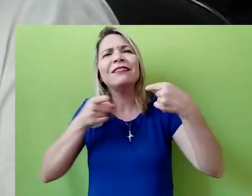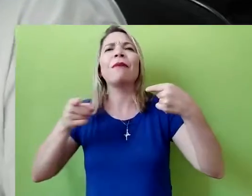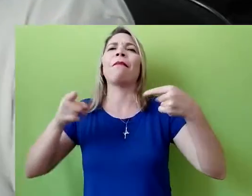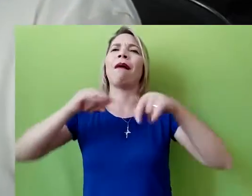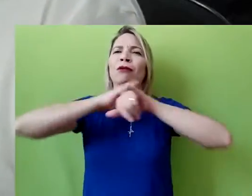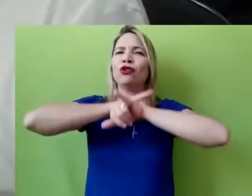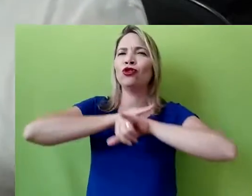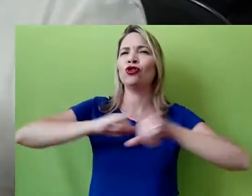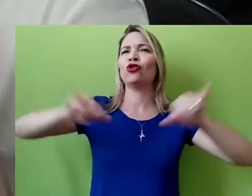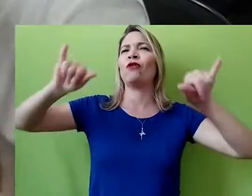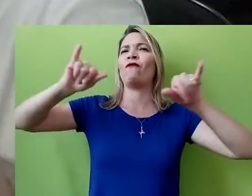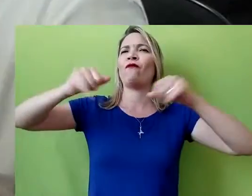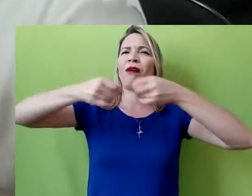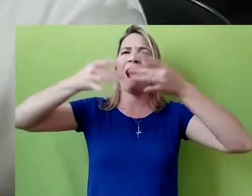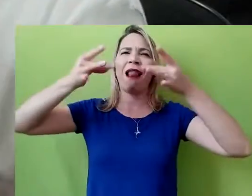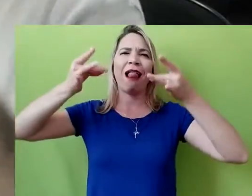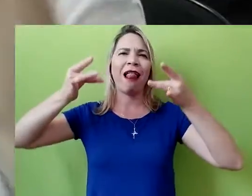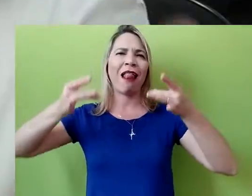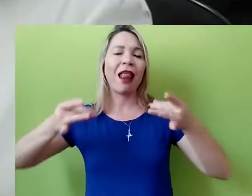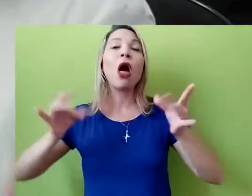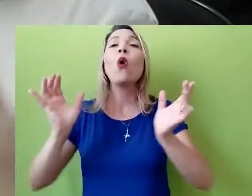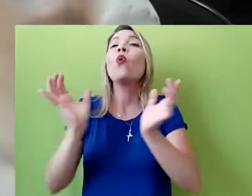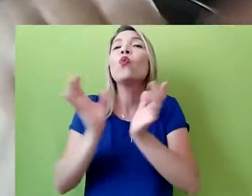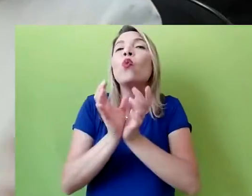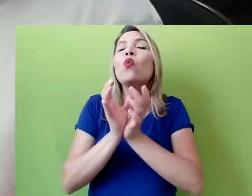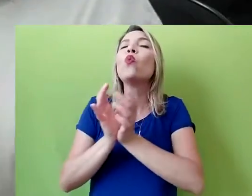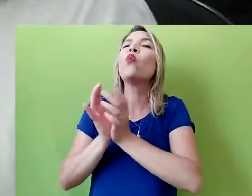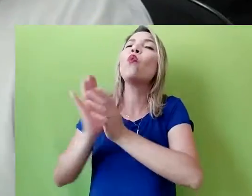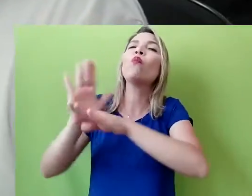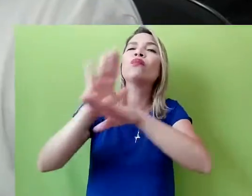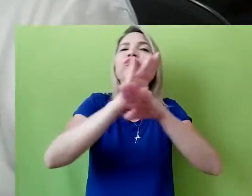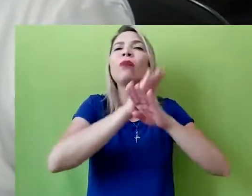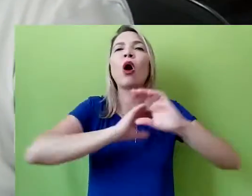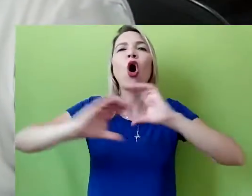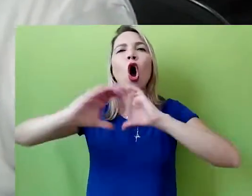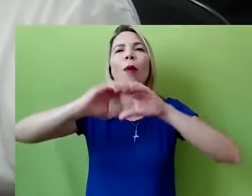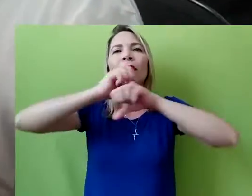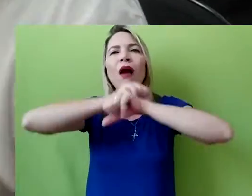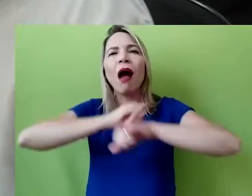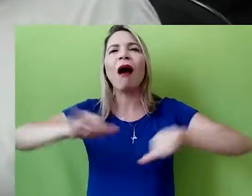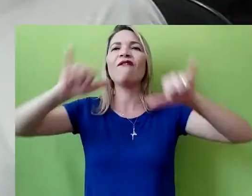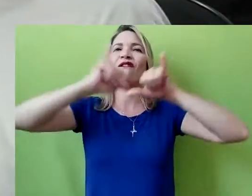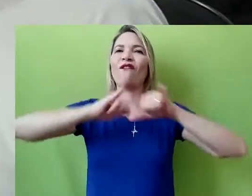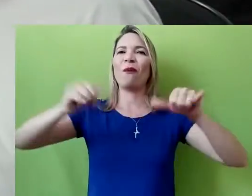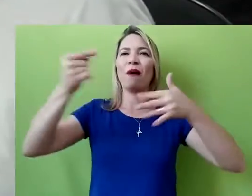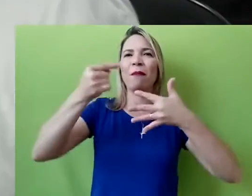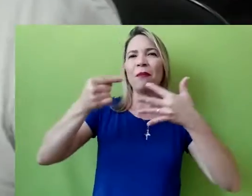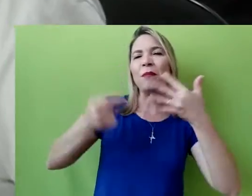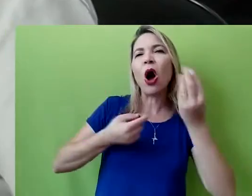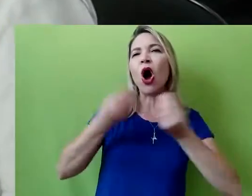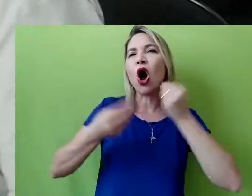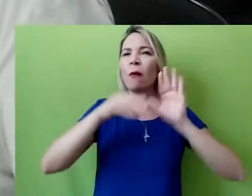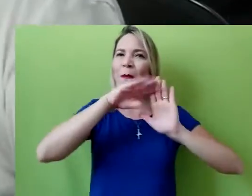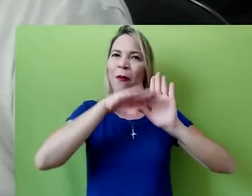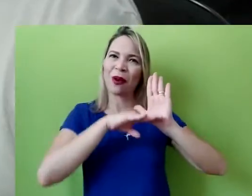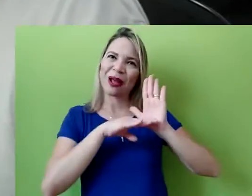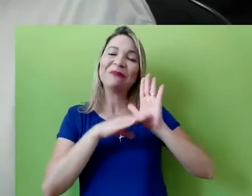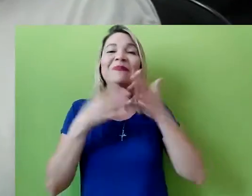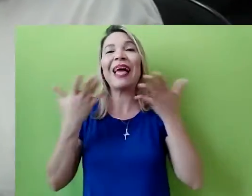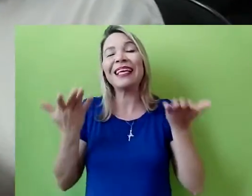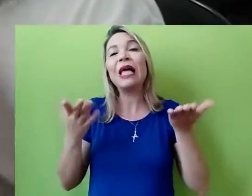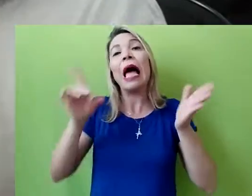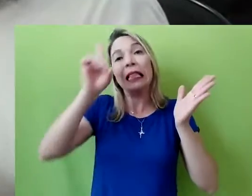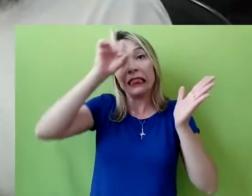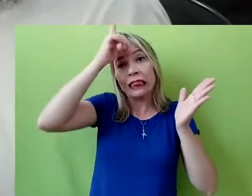aí da semana, a assessoria de comunicação vai estar soltando algumas informações, eu vou estar soltando as minhas redes, é